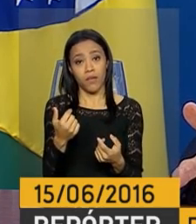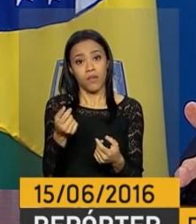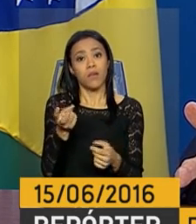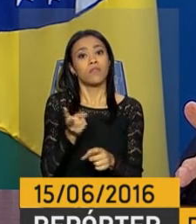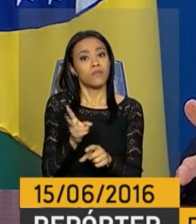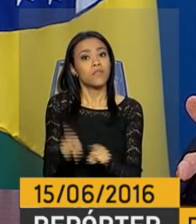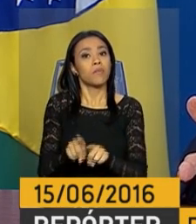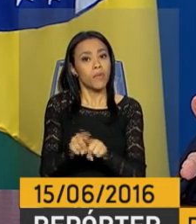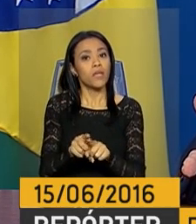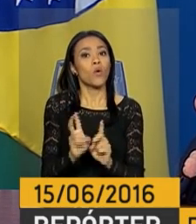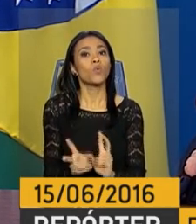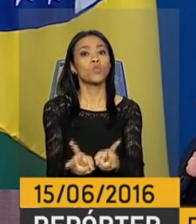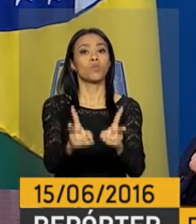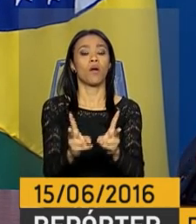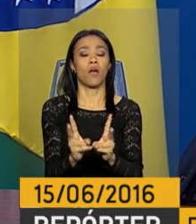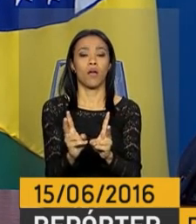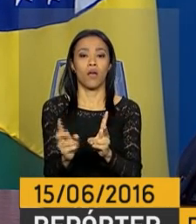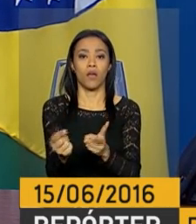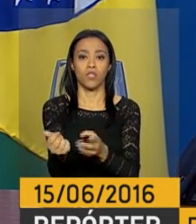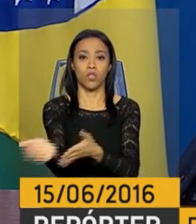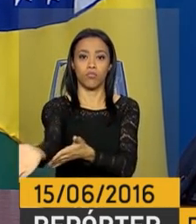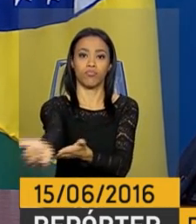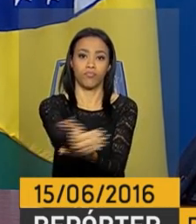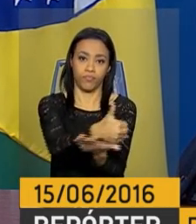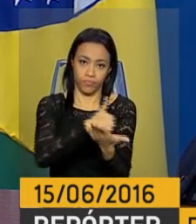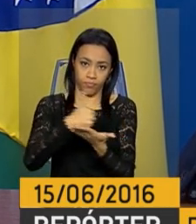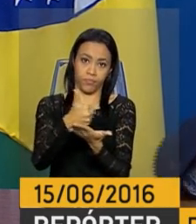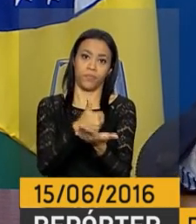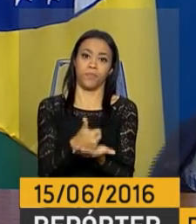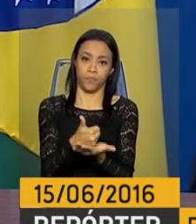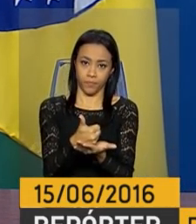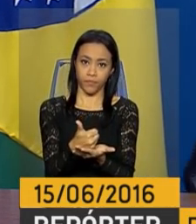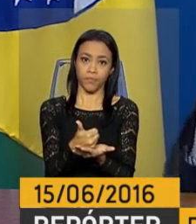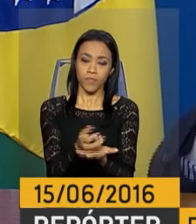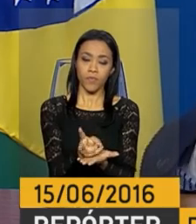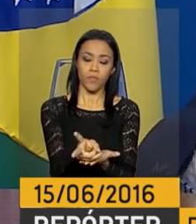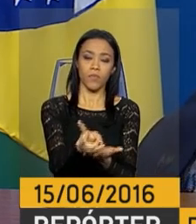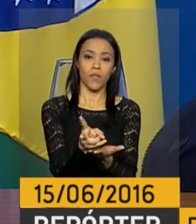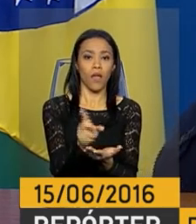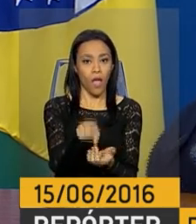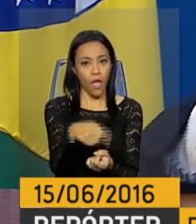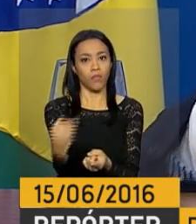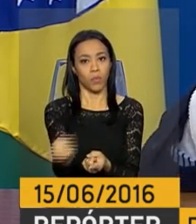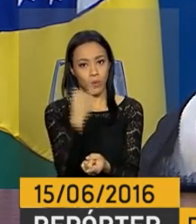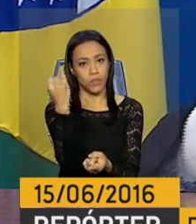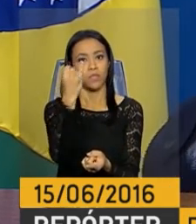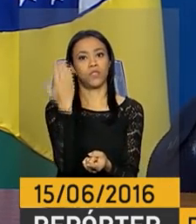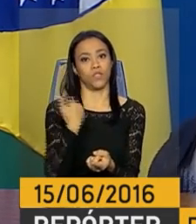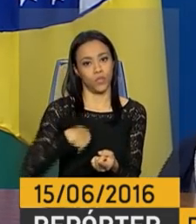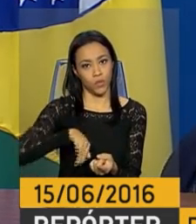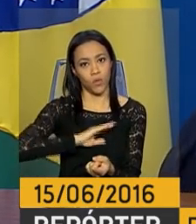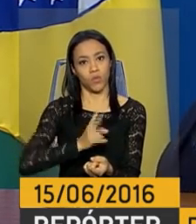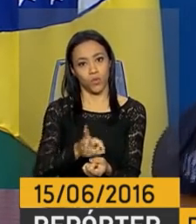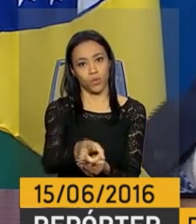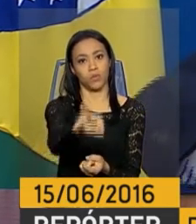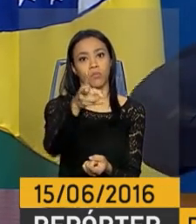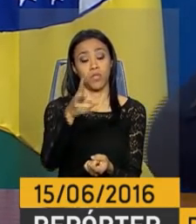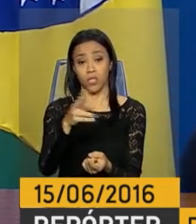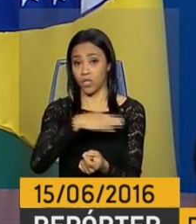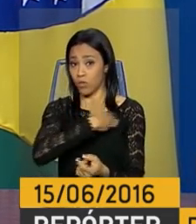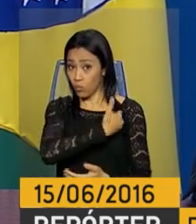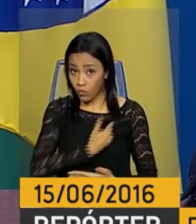esforço arrecadador, não é? Eh, é importante que eh continuemos e toda a estrutura